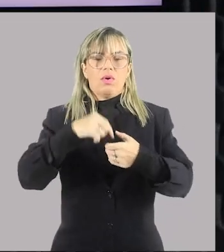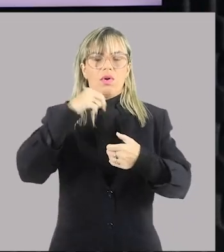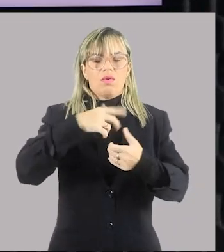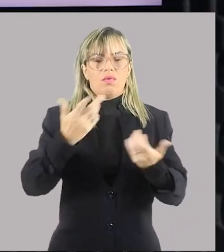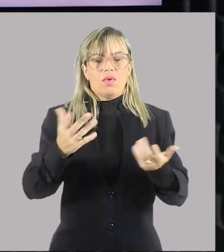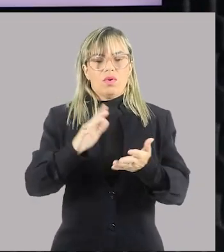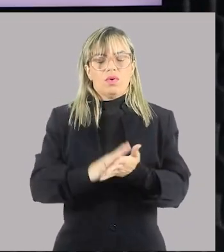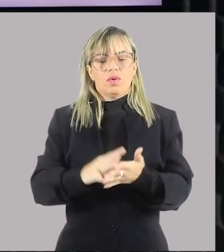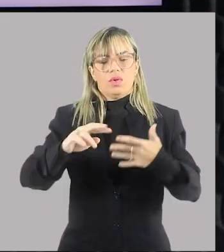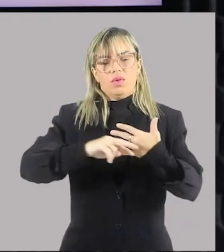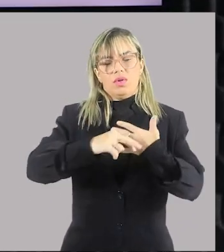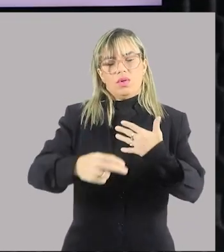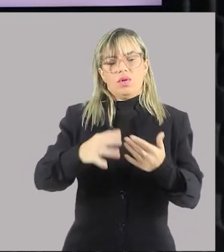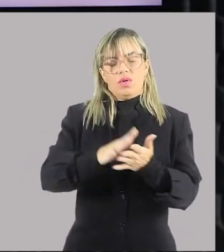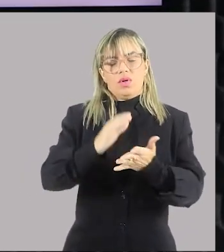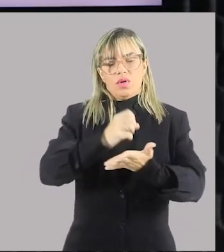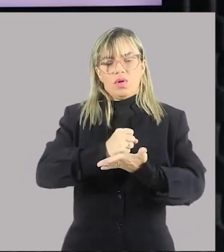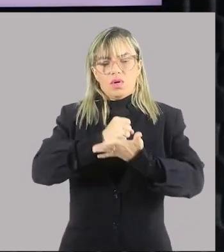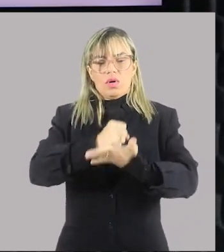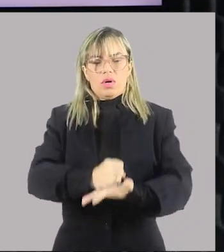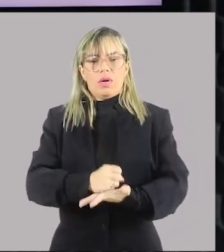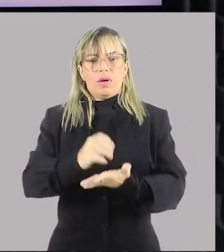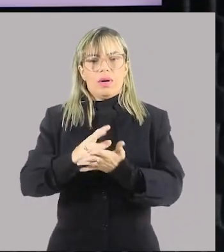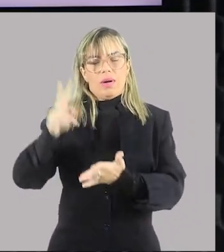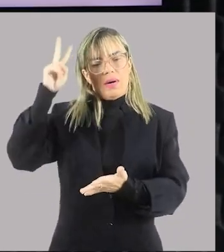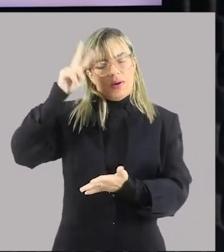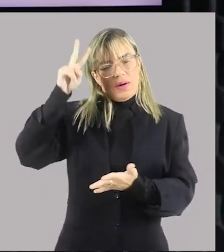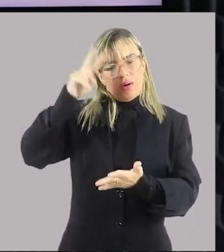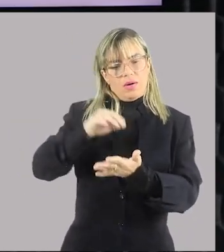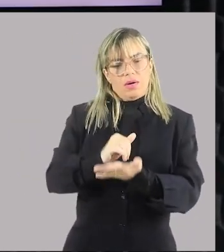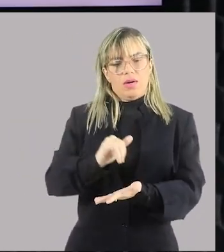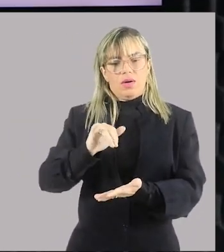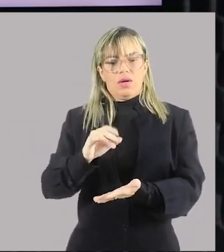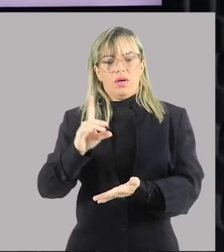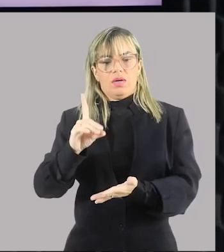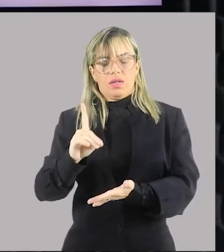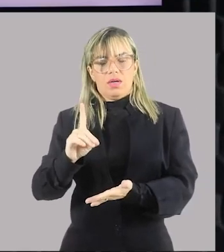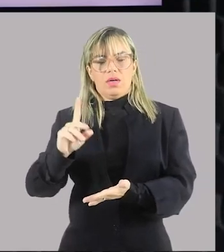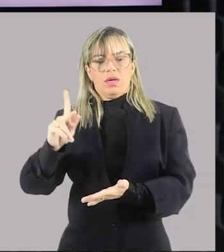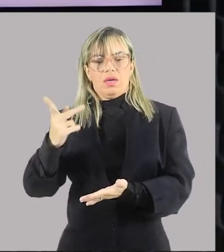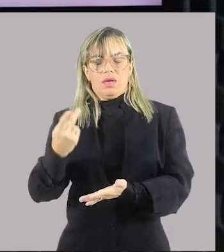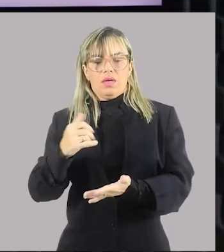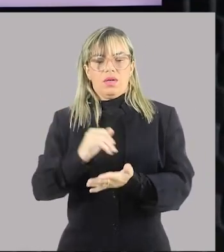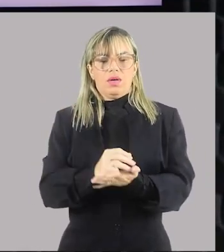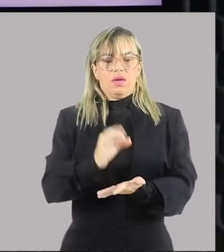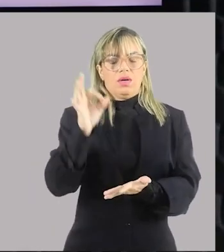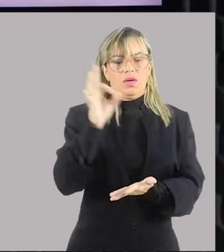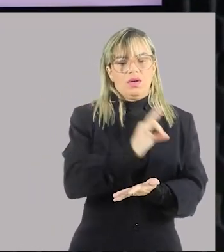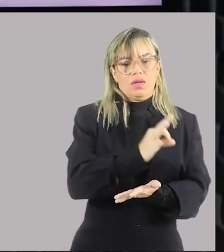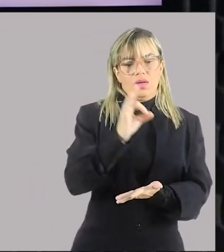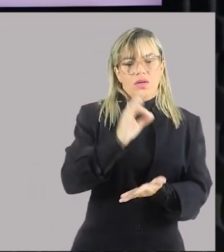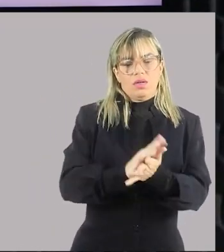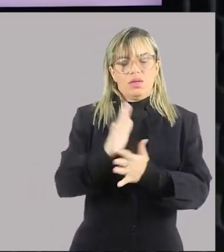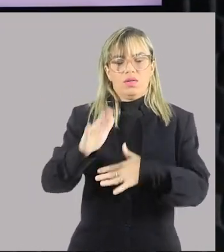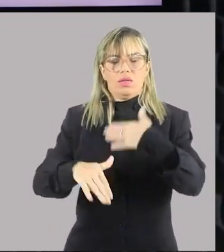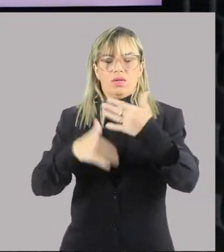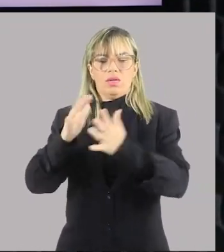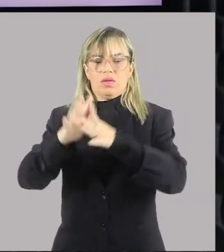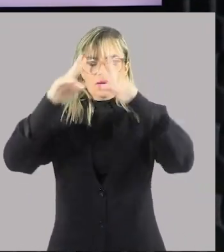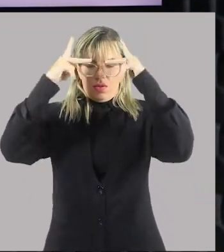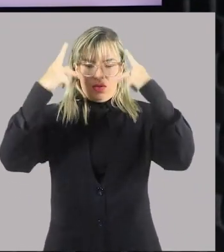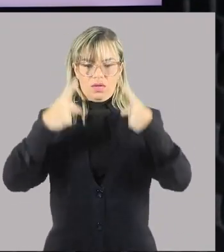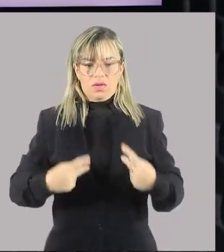enorme. Isso vai contribuir, lembra-se, para o IDH, Índice de Desenvolvimento Humano. E vou